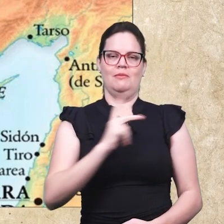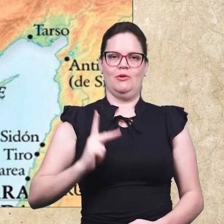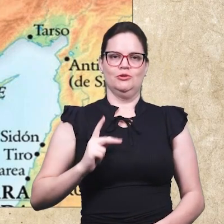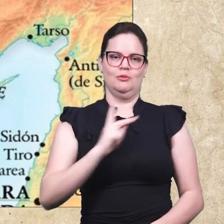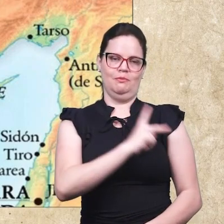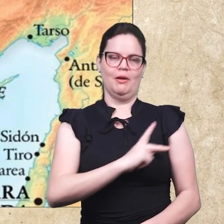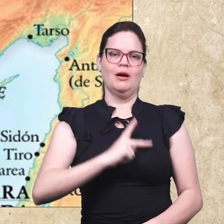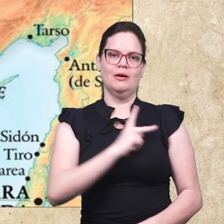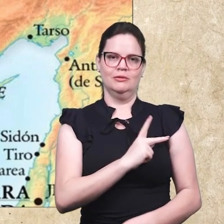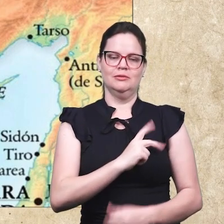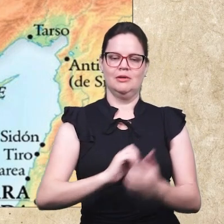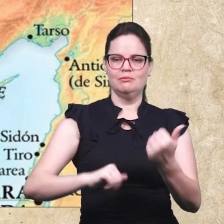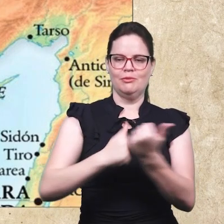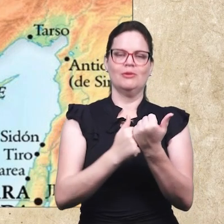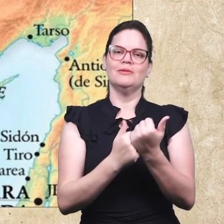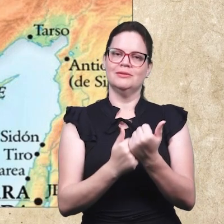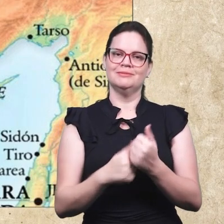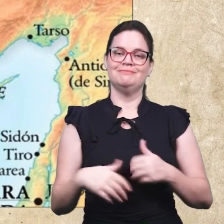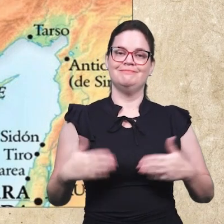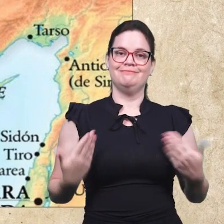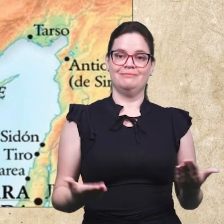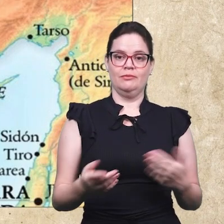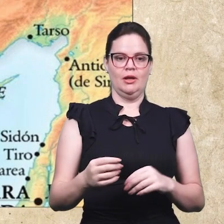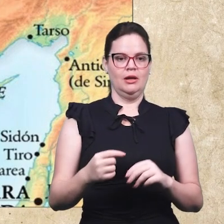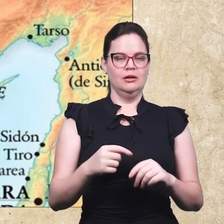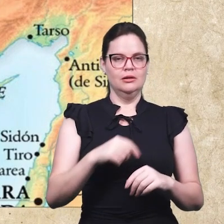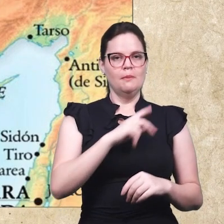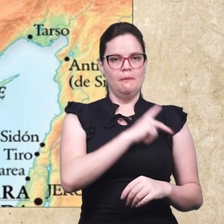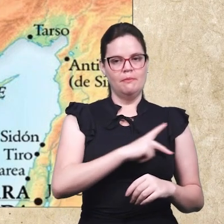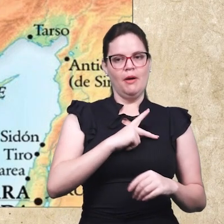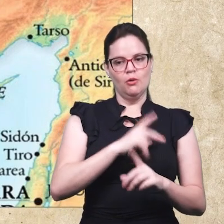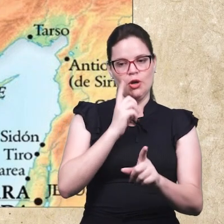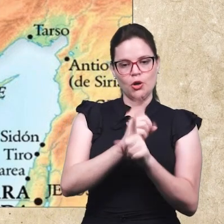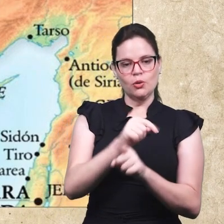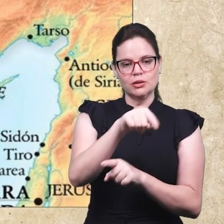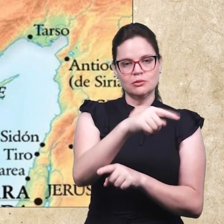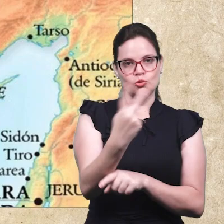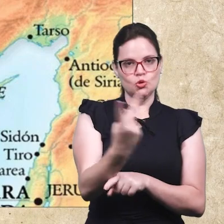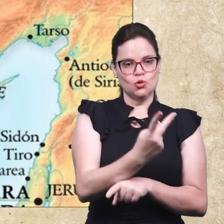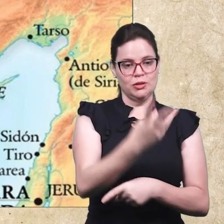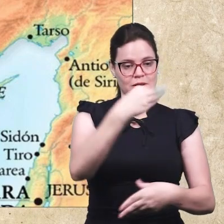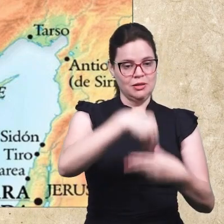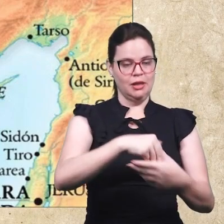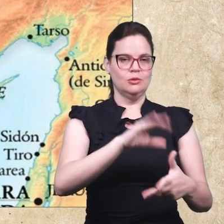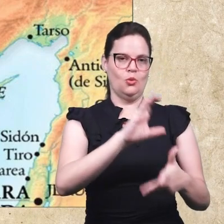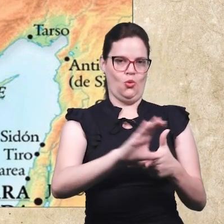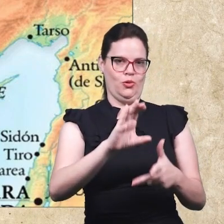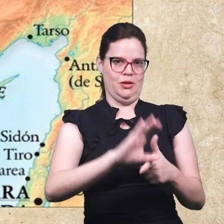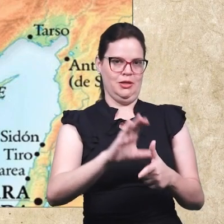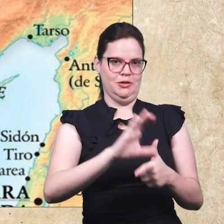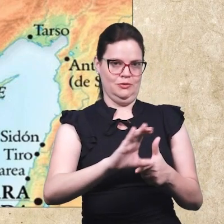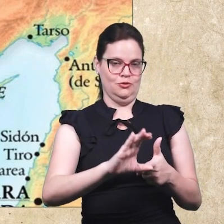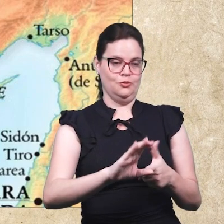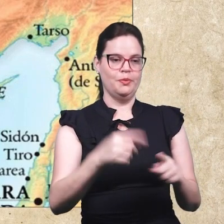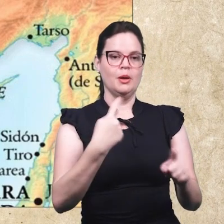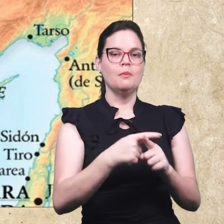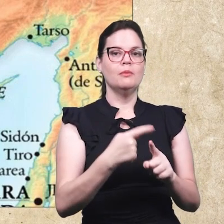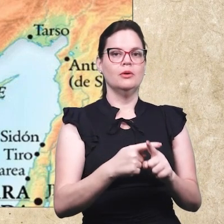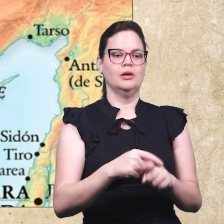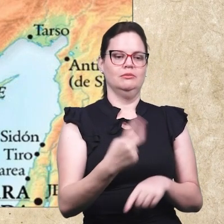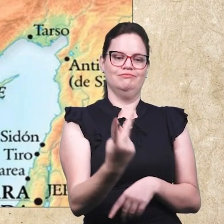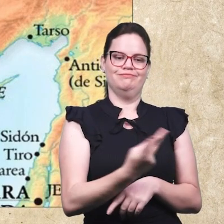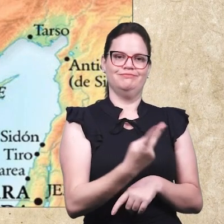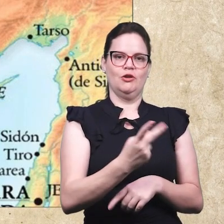ministério. Então, o encontro acontece mesmo em Corinto, não é? Porque eles foram expulsos